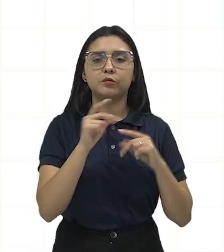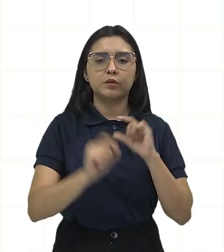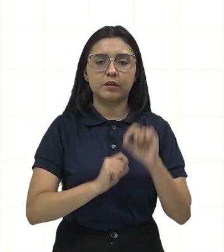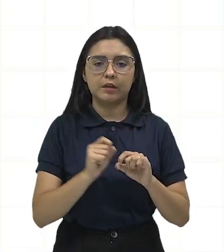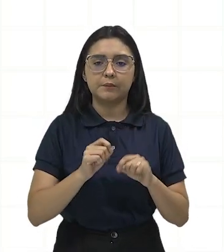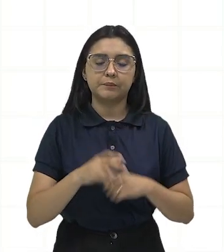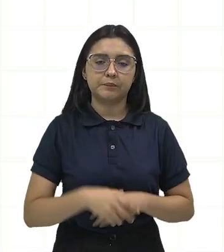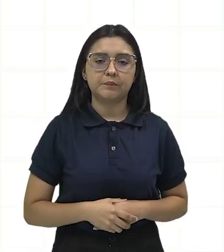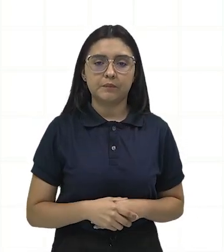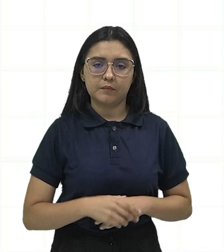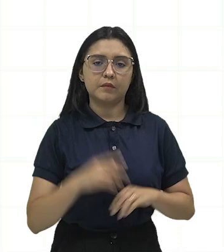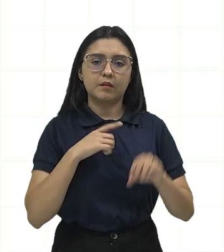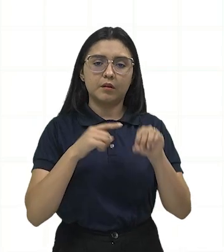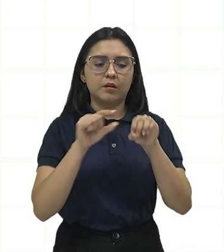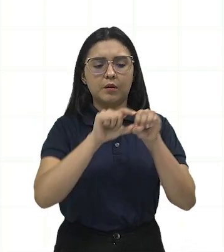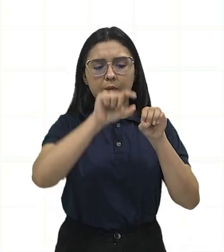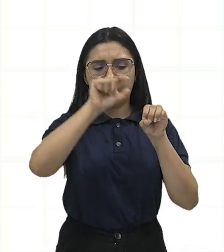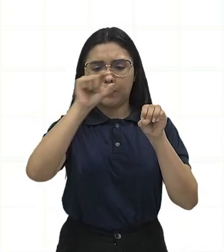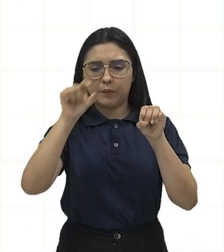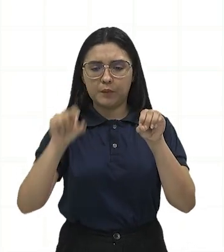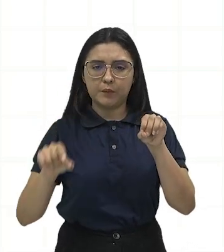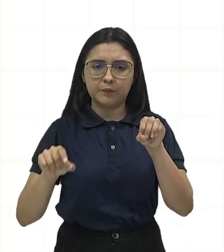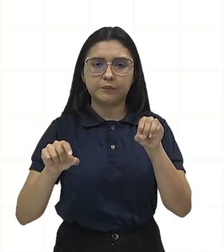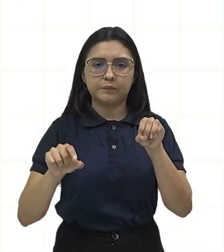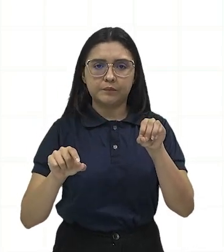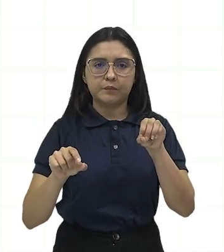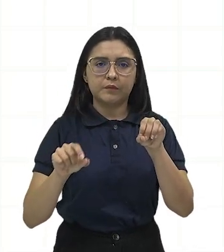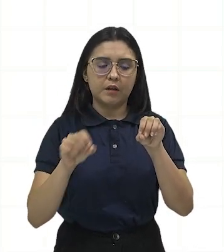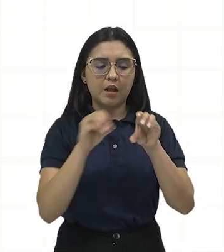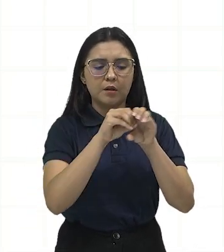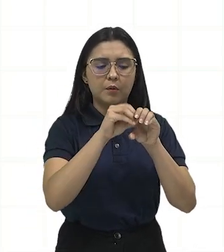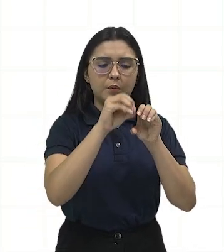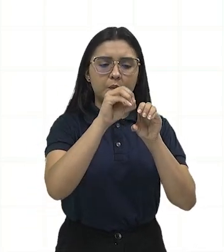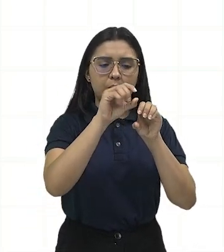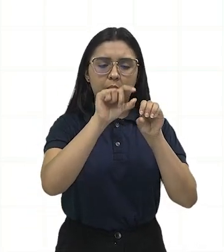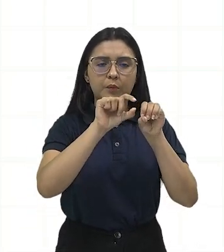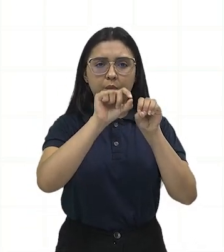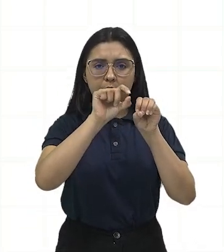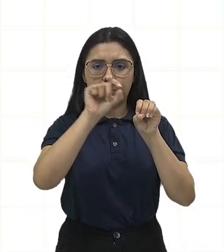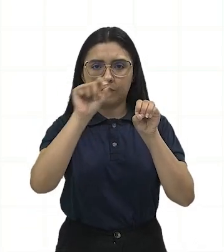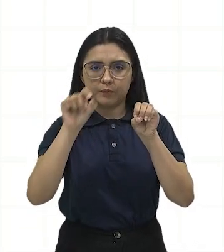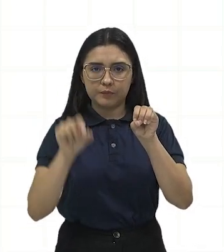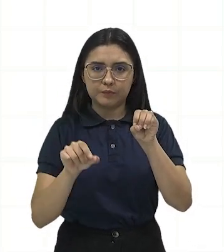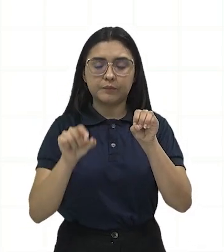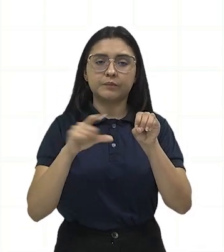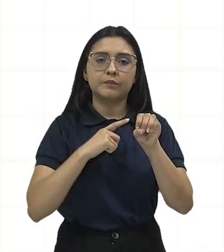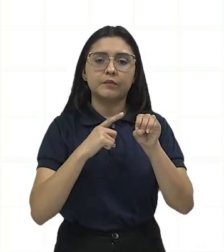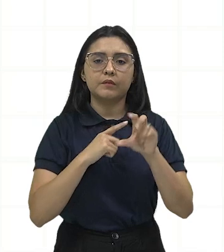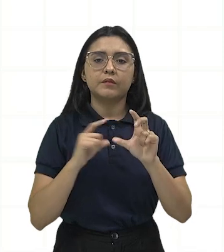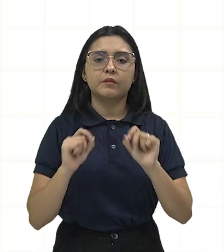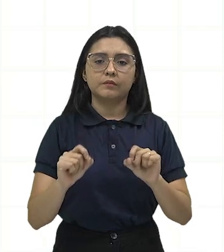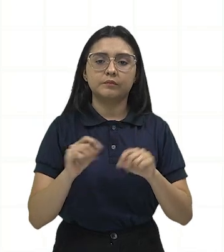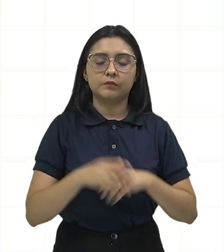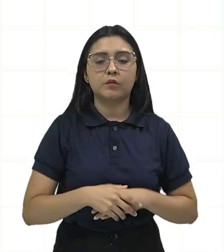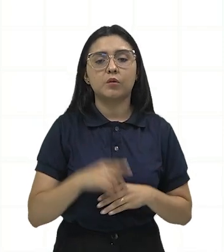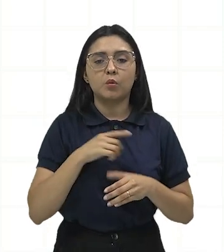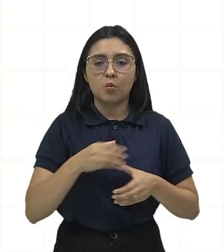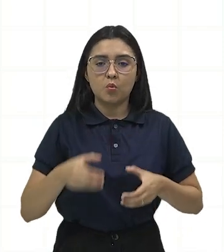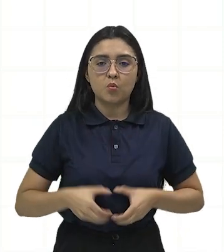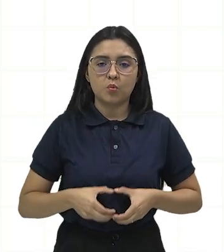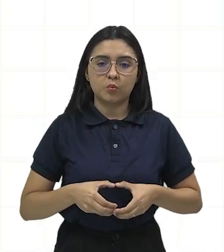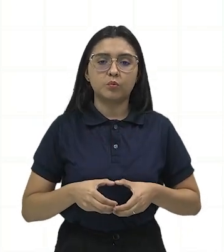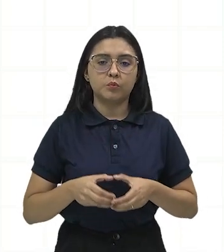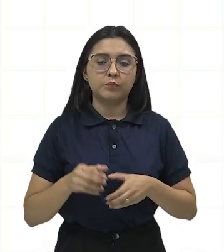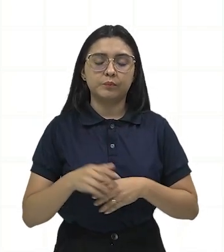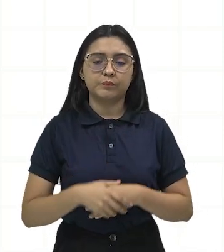por encaminhar os ovócitos liberados pelo ovário. E aí ele vai estar relacionado, né, com o útero por meio, vai